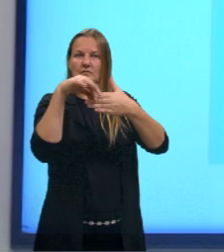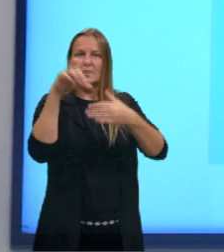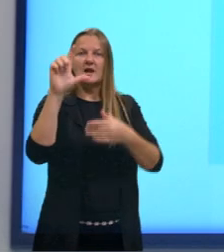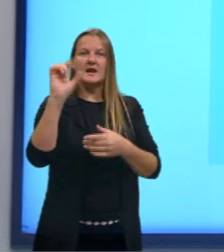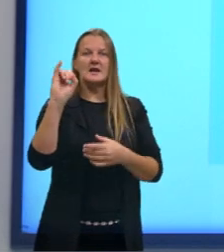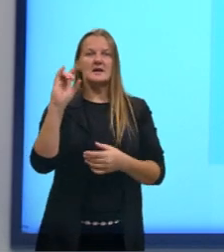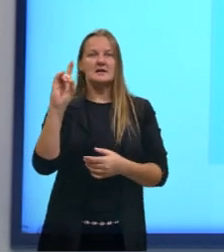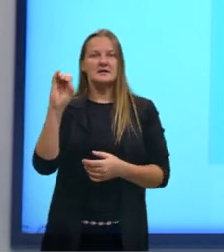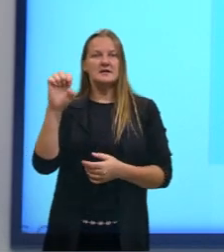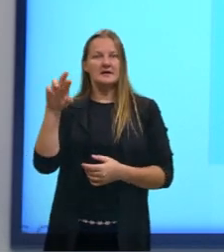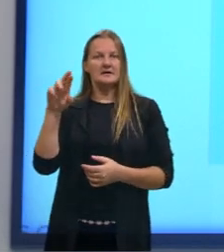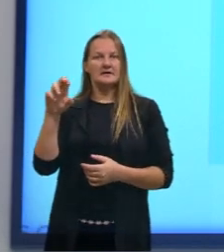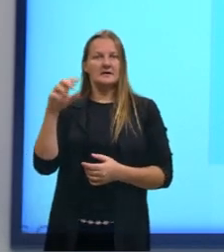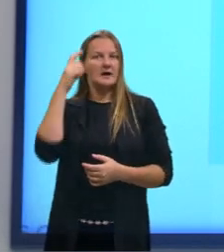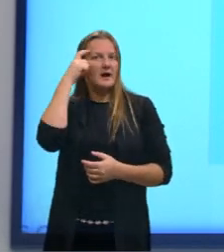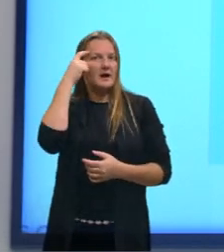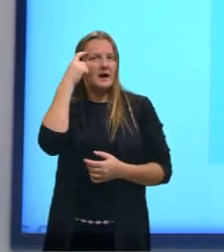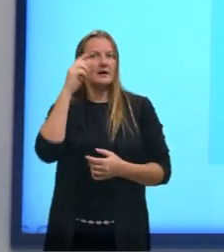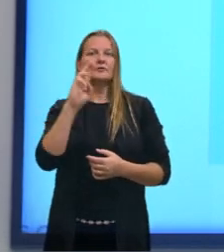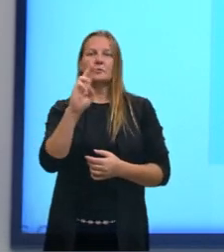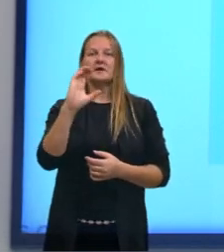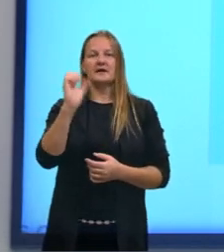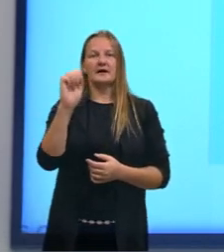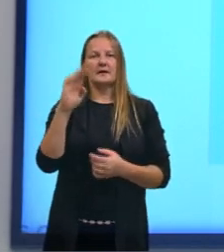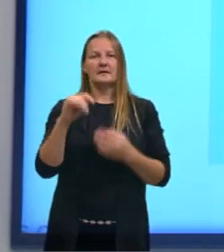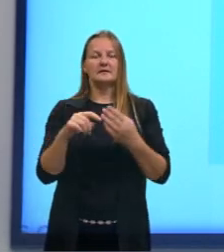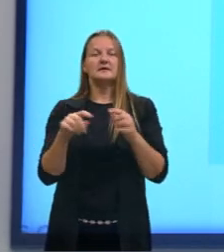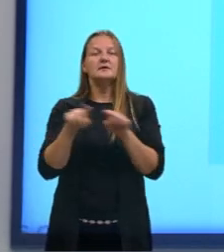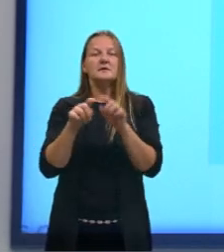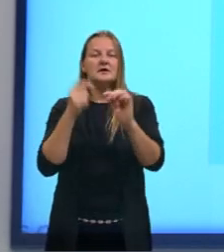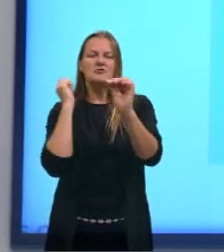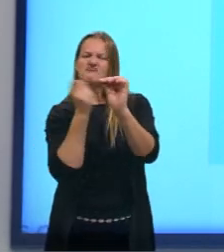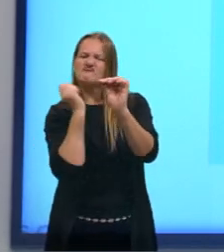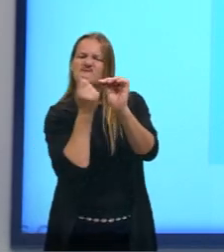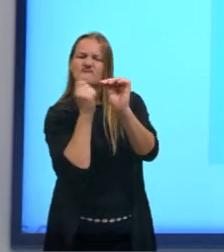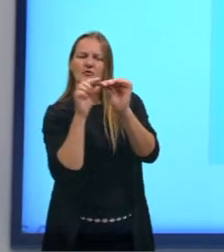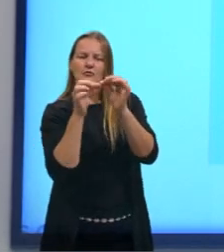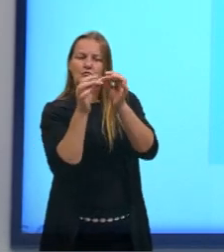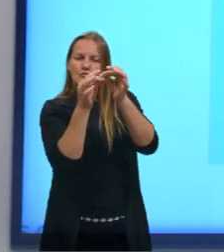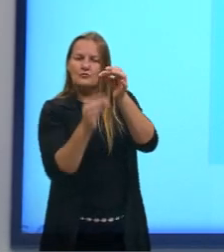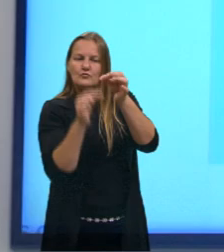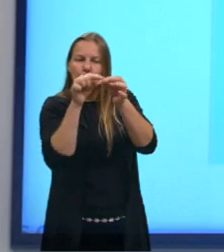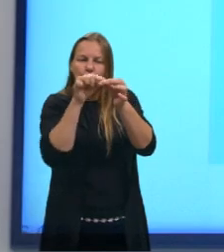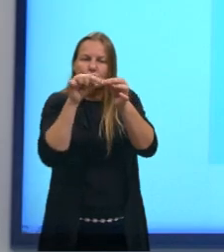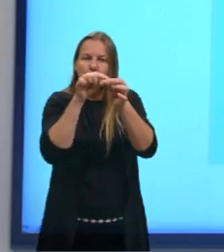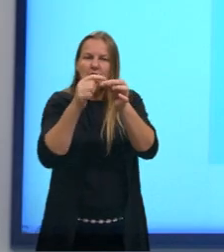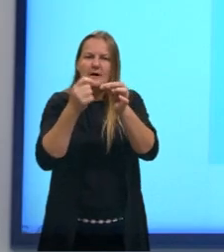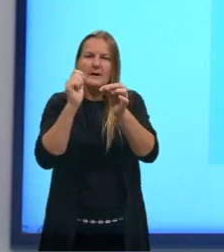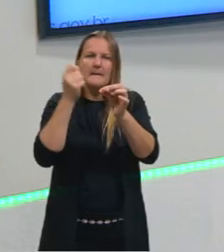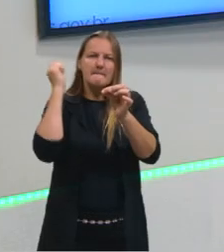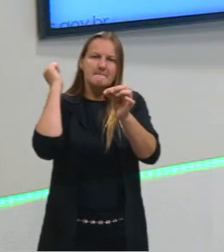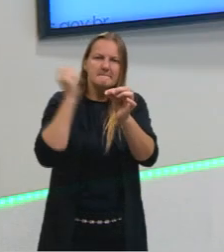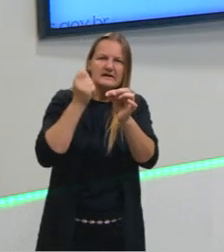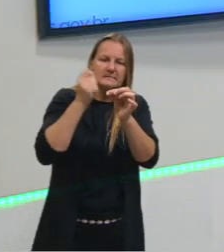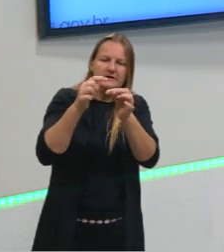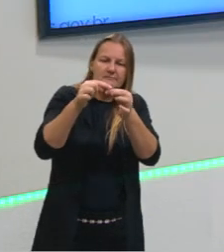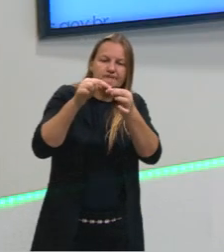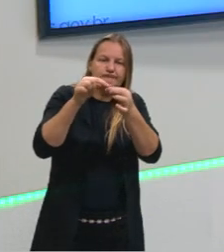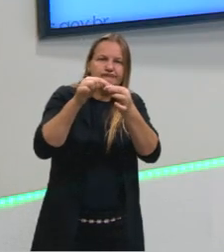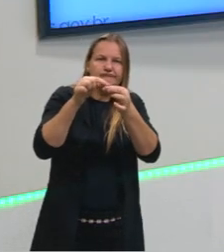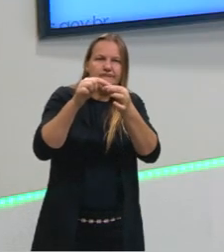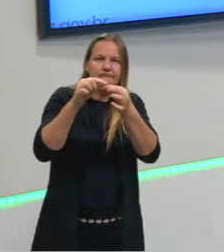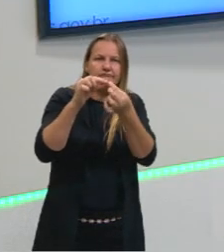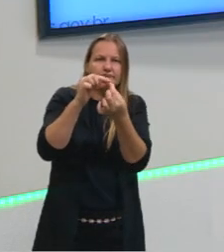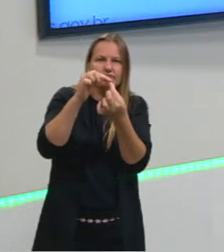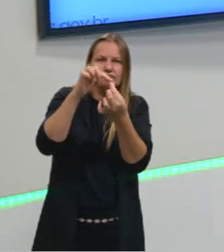cargo de liderança e por fim a cabeça do prego vai ser aquela parte superior no prego né Gente Tem